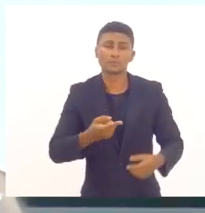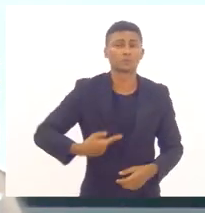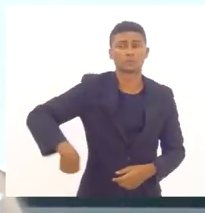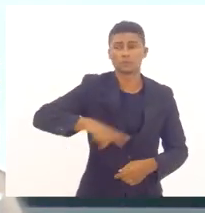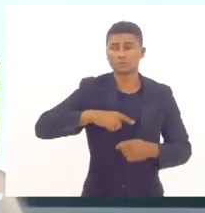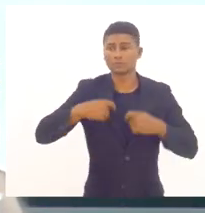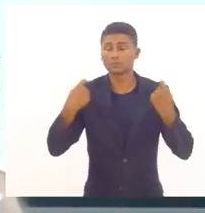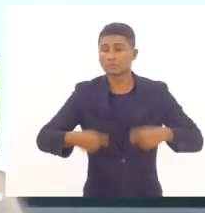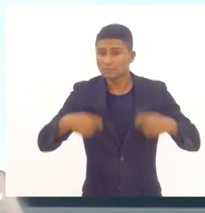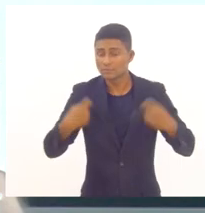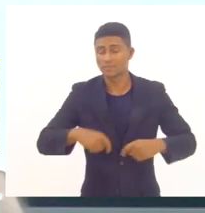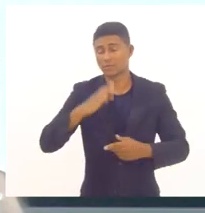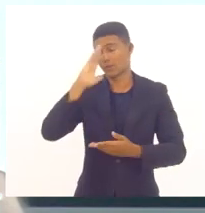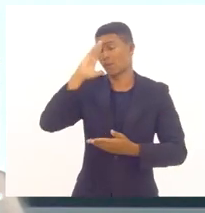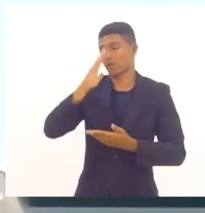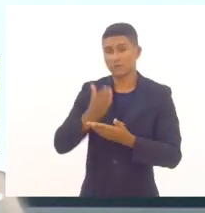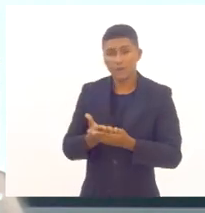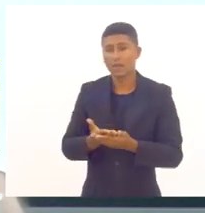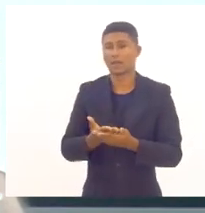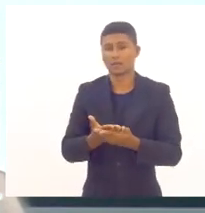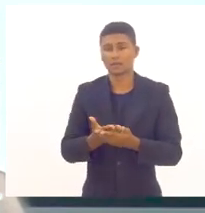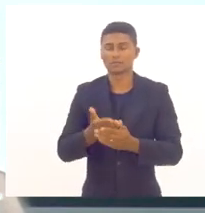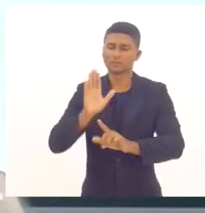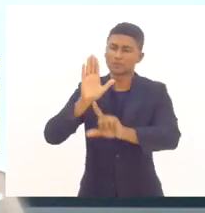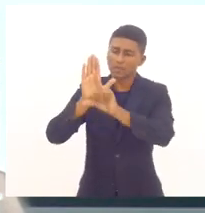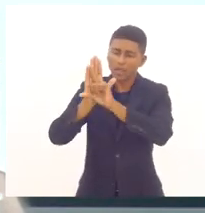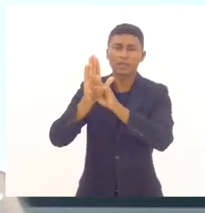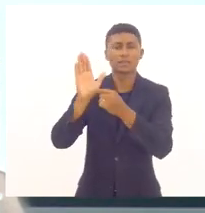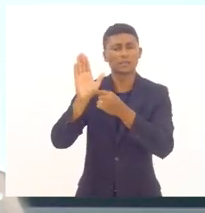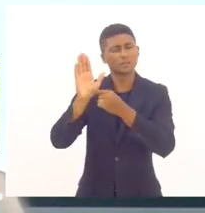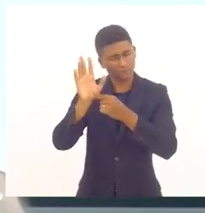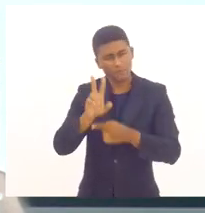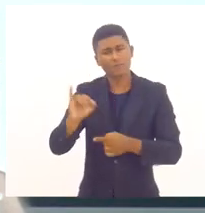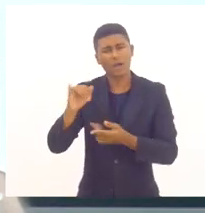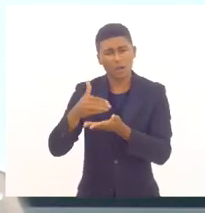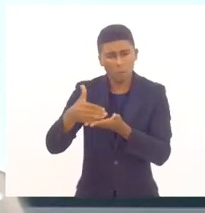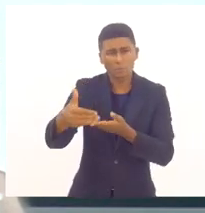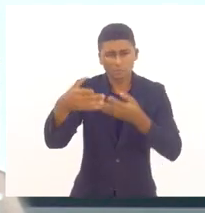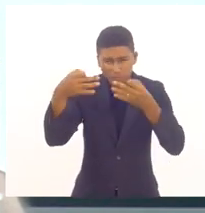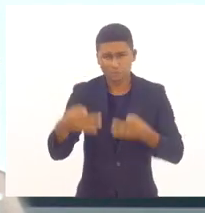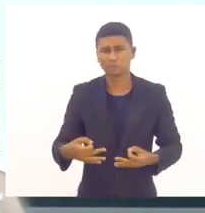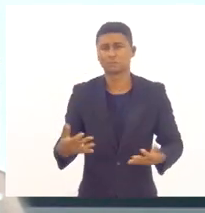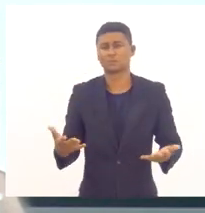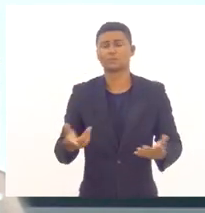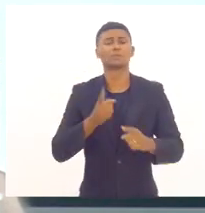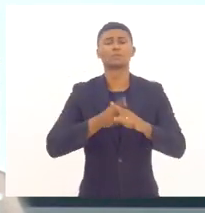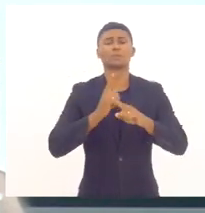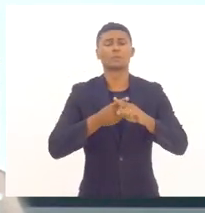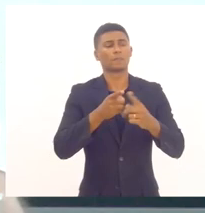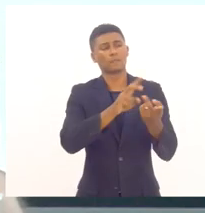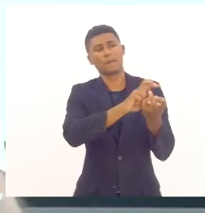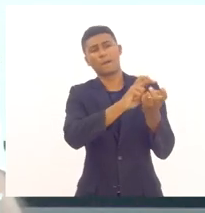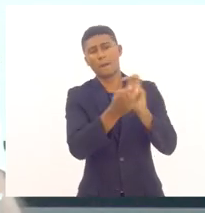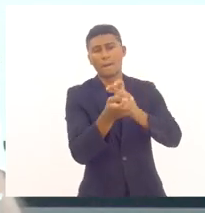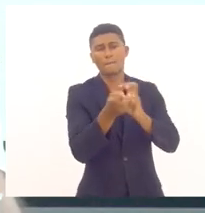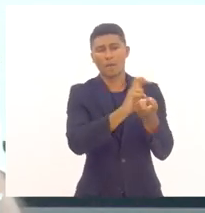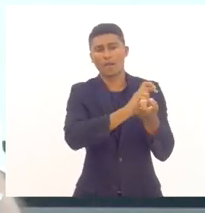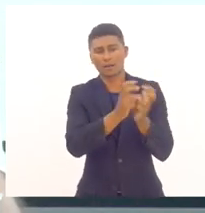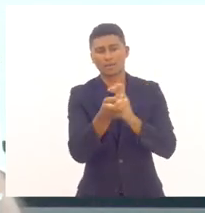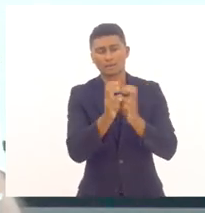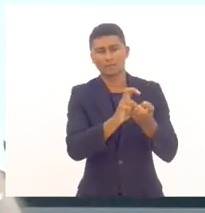ainda acreditar que a lei ela vai funcionar. Porque na capoeira nada